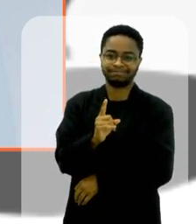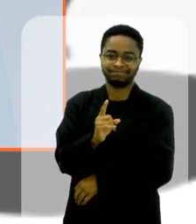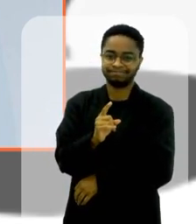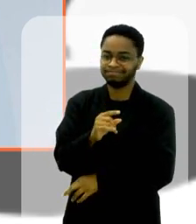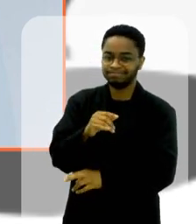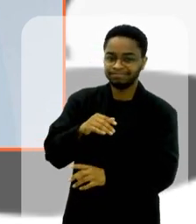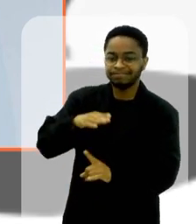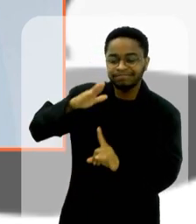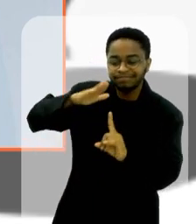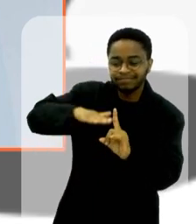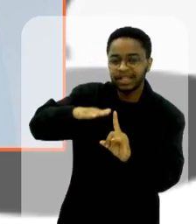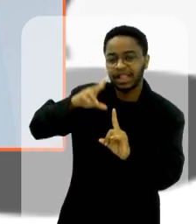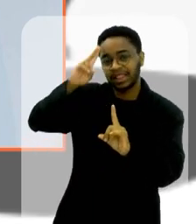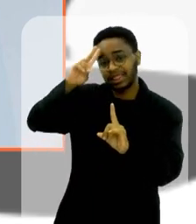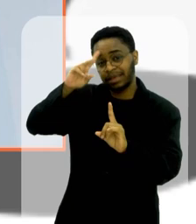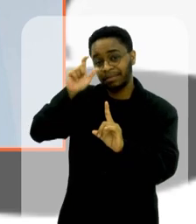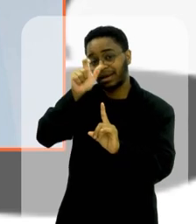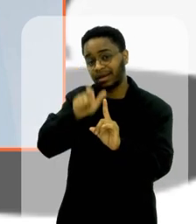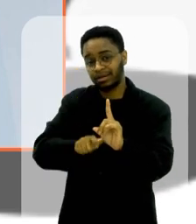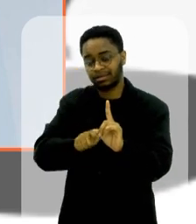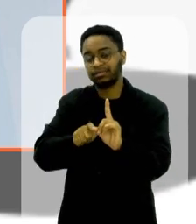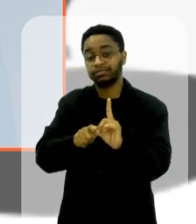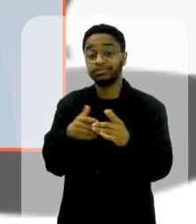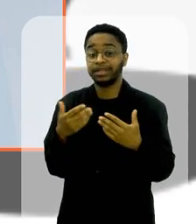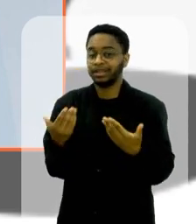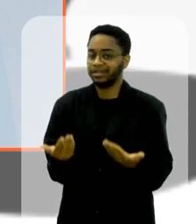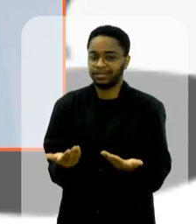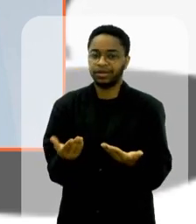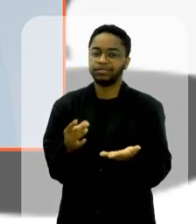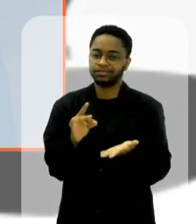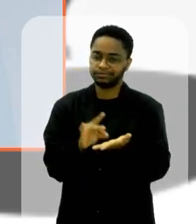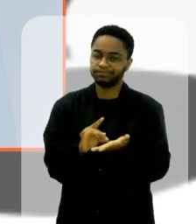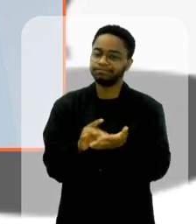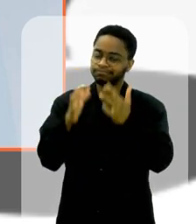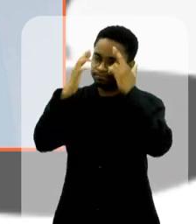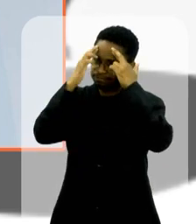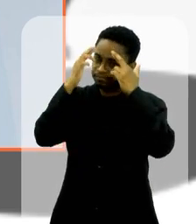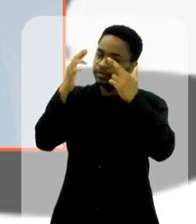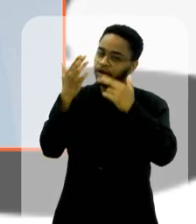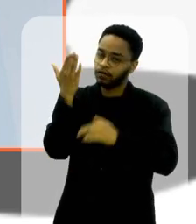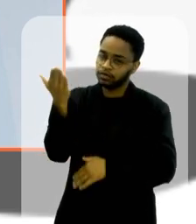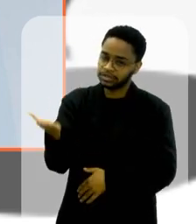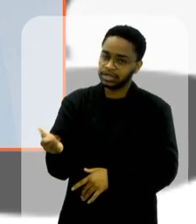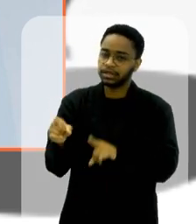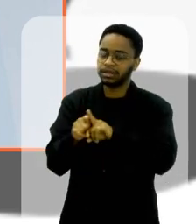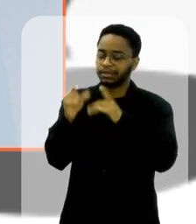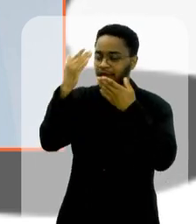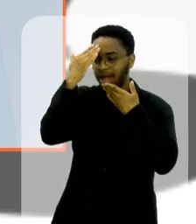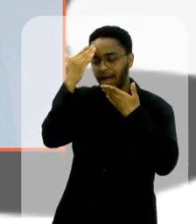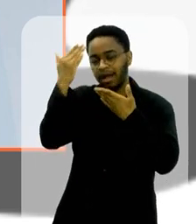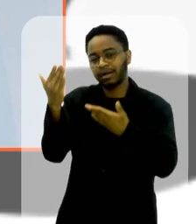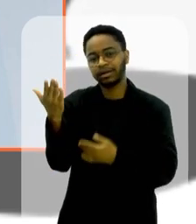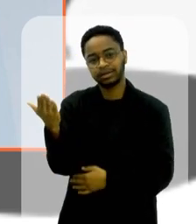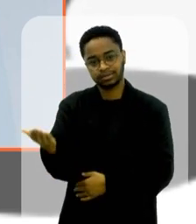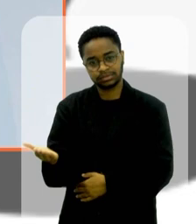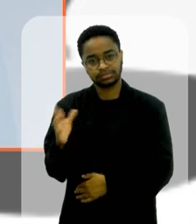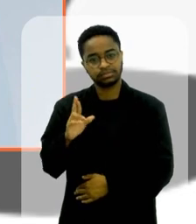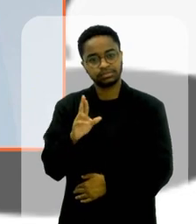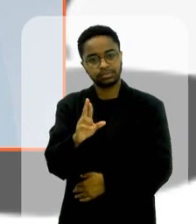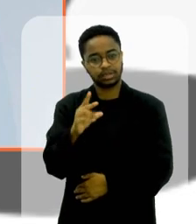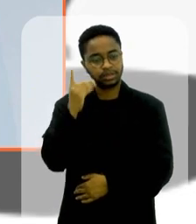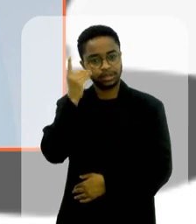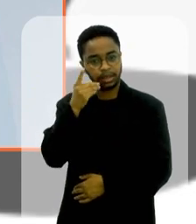tanta reverência à memória de Maracajá Guaçu. Então, Clério, os meus respeitos, a nossa gratidão, em nome